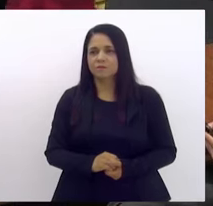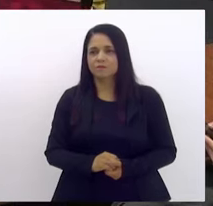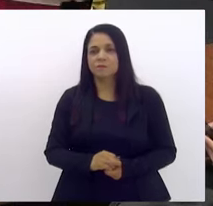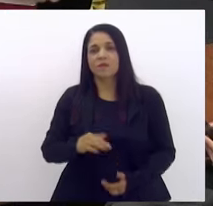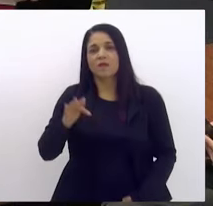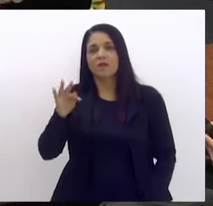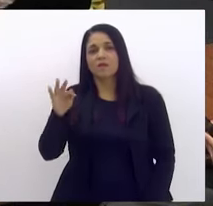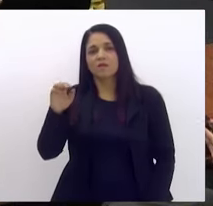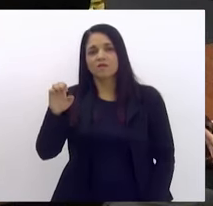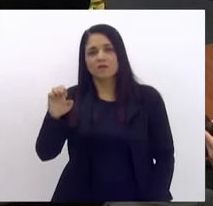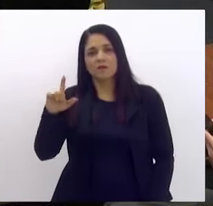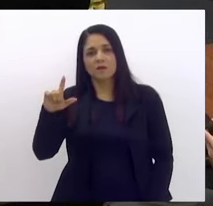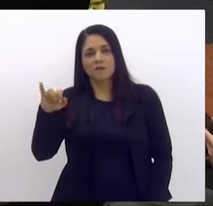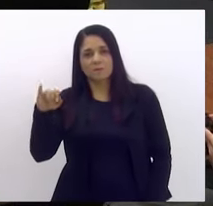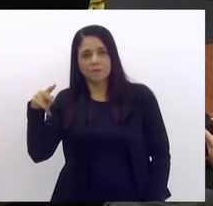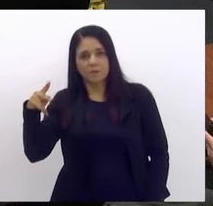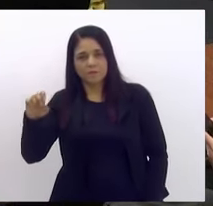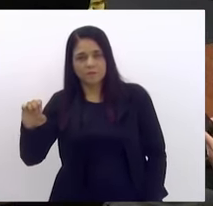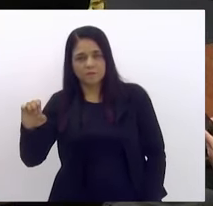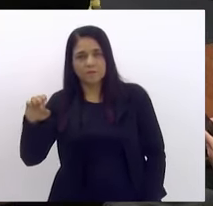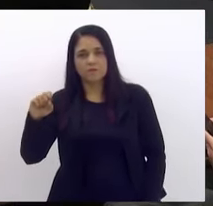Felipe Soares.